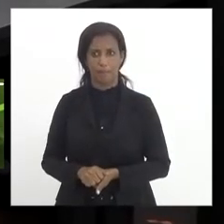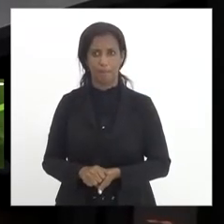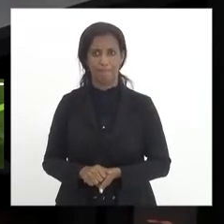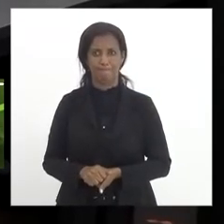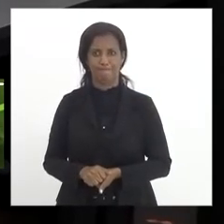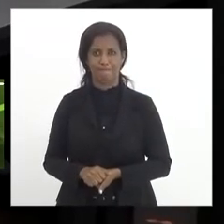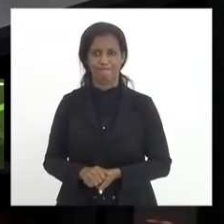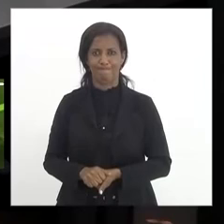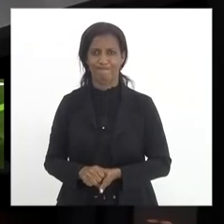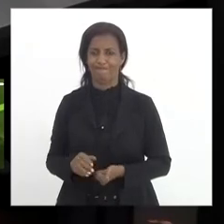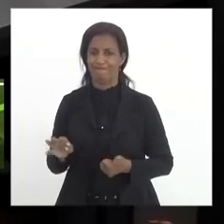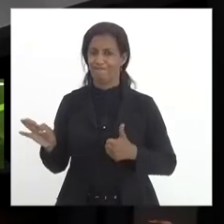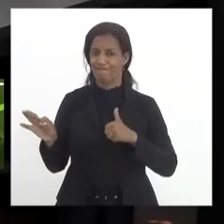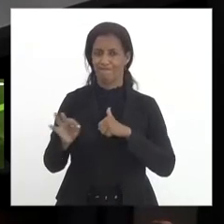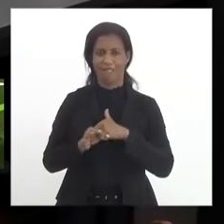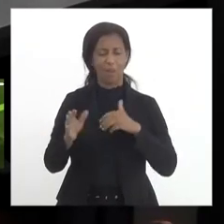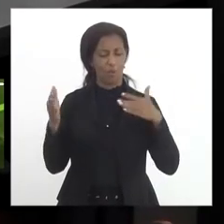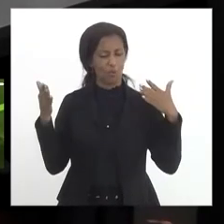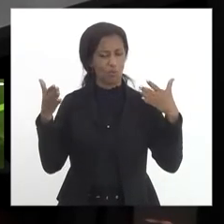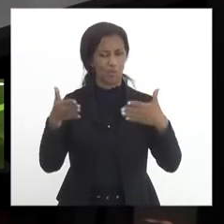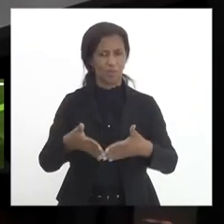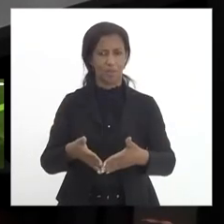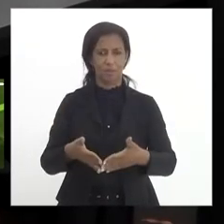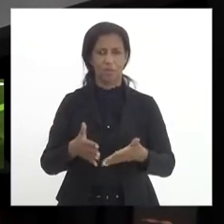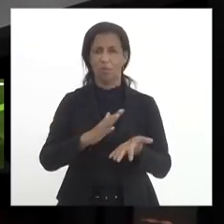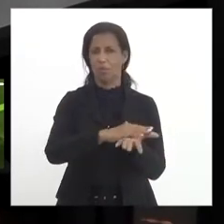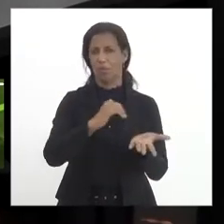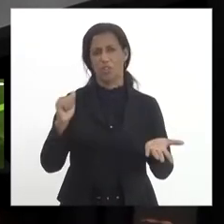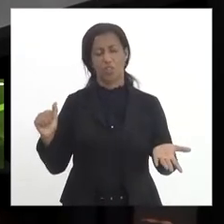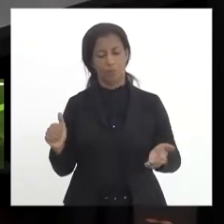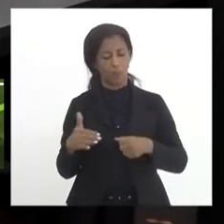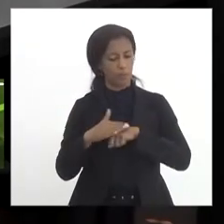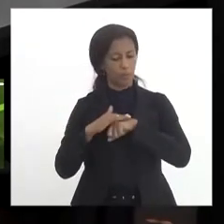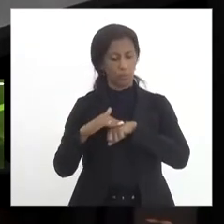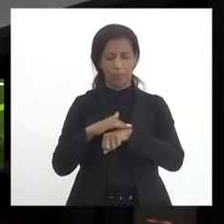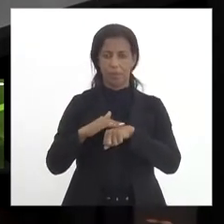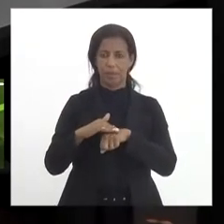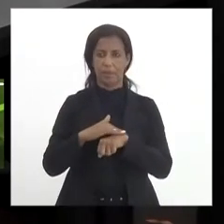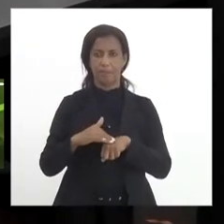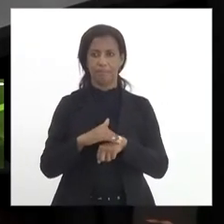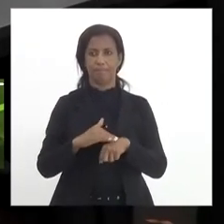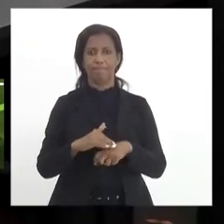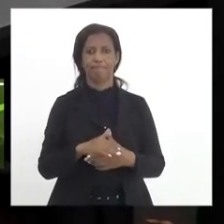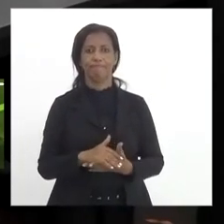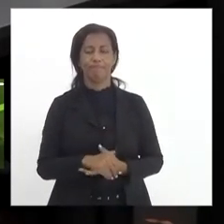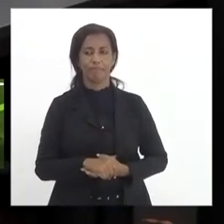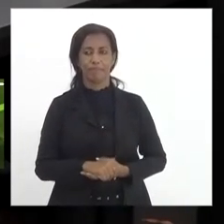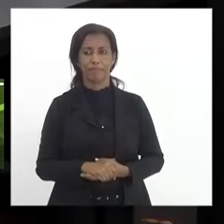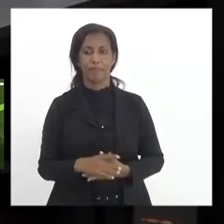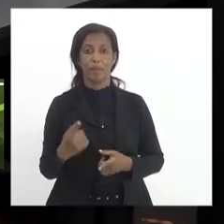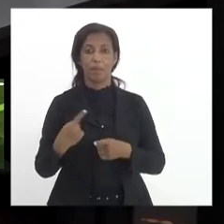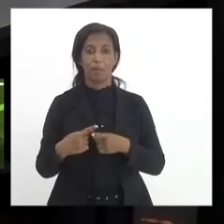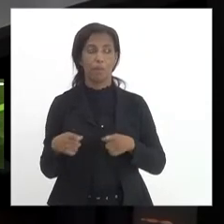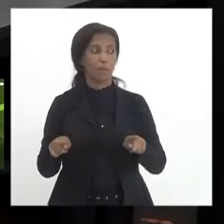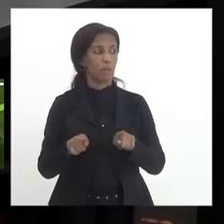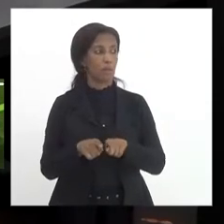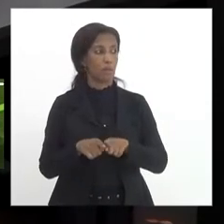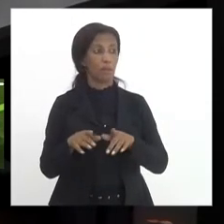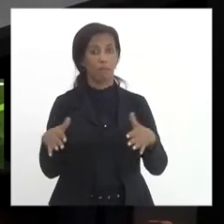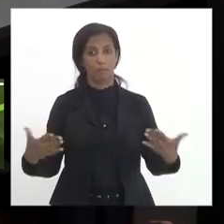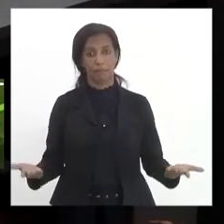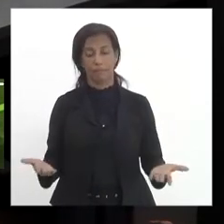Técnico, muito específico. Eu vou retirar de pauta, vou conversar com o autor, né? Porque também é